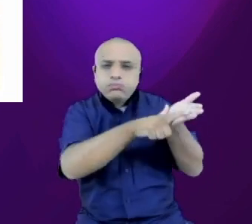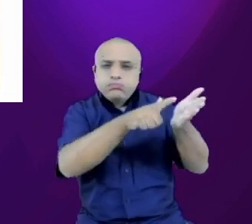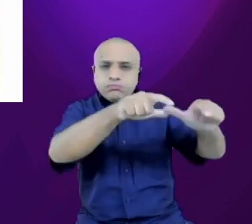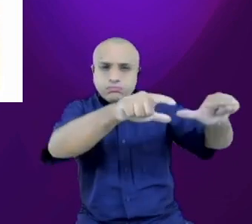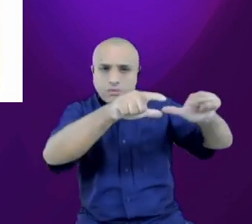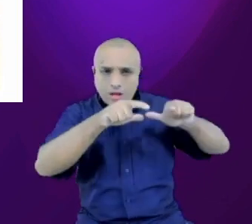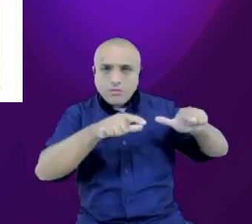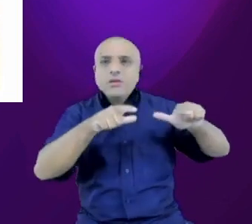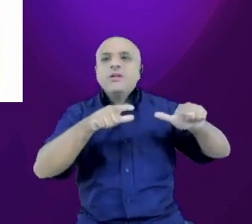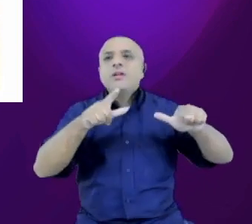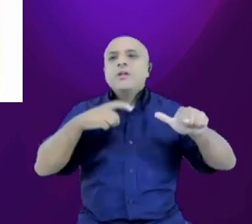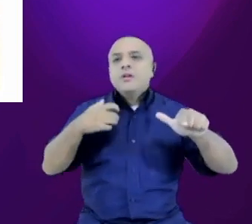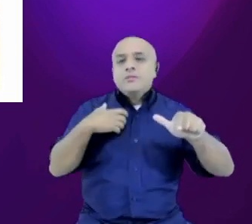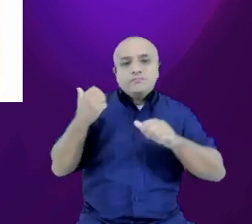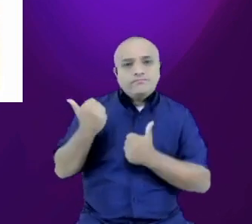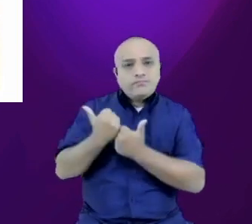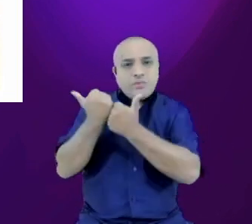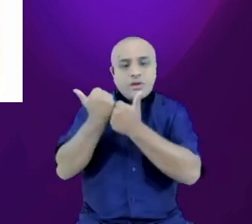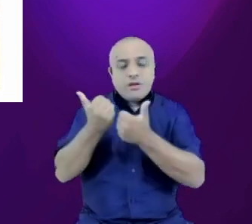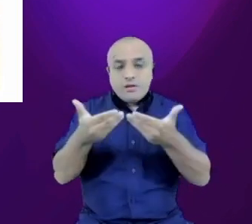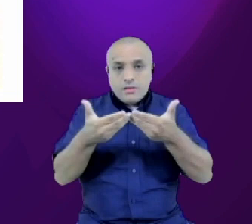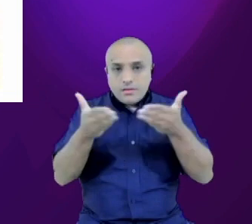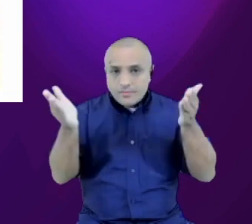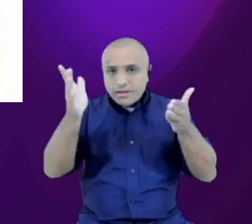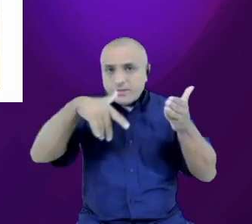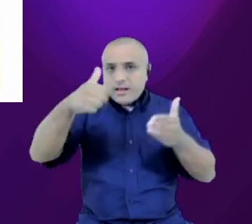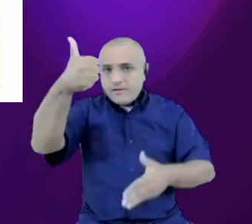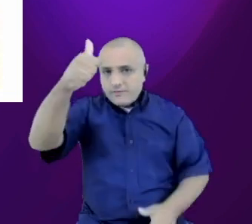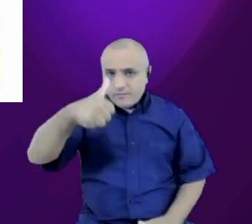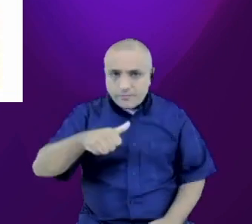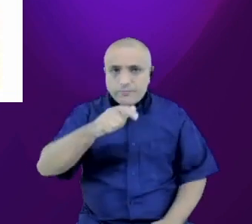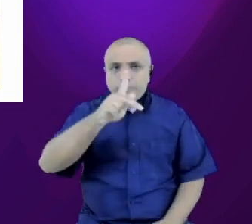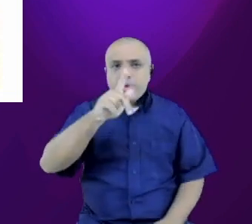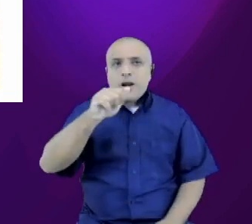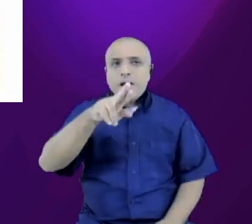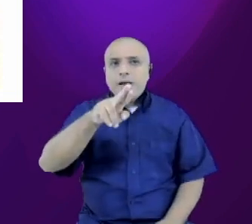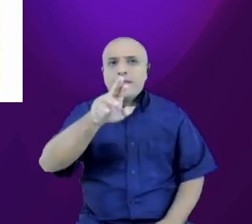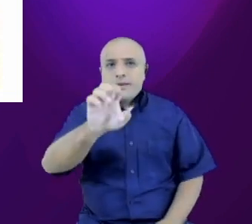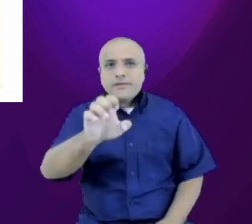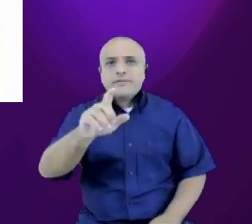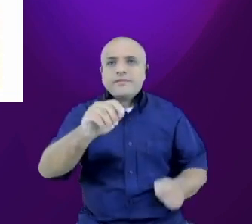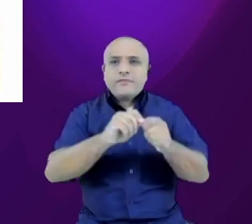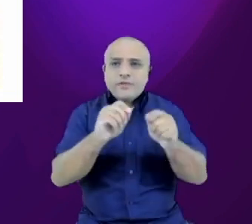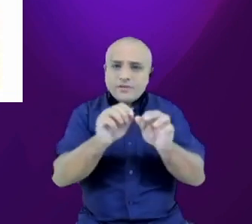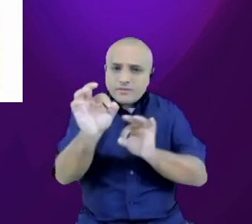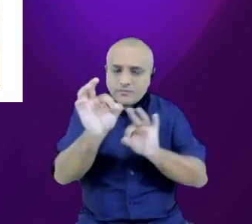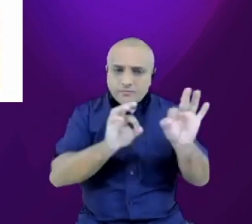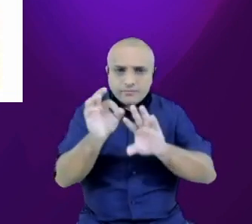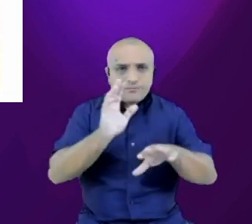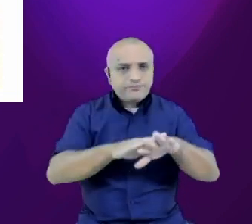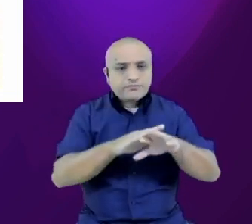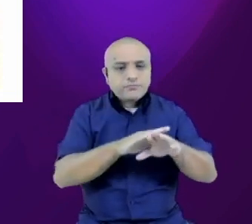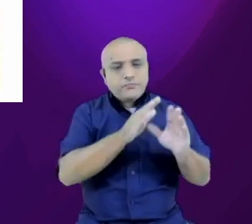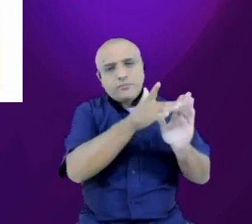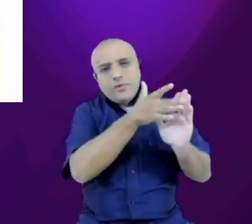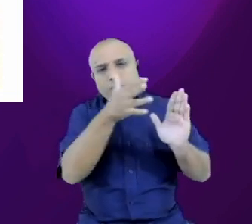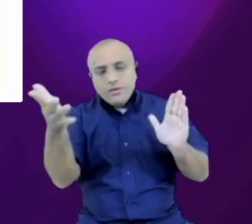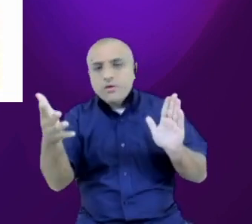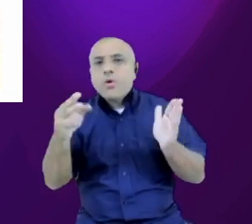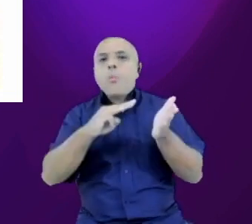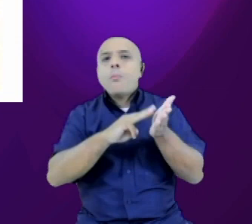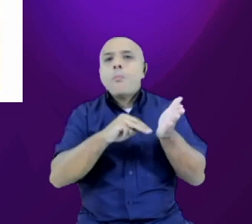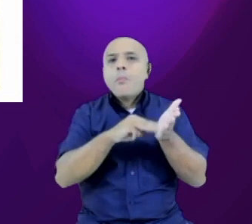métodos operador-dependente, né, para avaliação de peer learning e fazer o peer learning e o peer review, por exemplo, de métodos